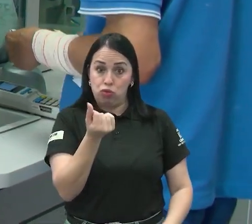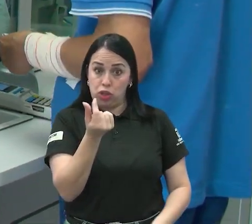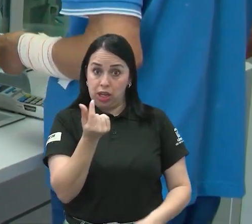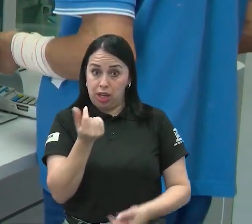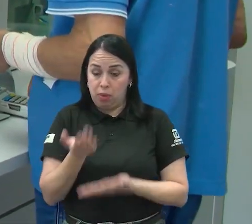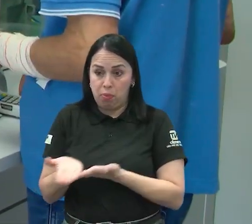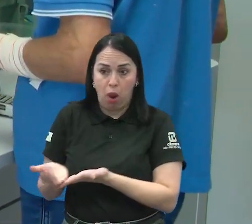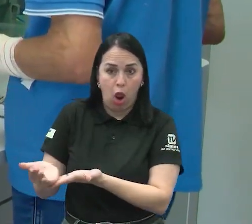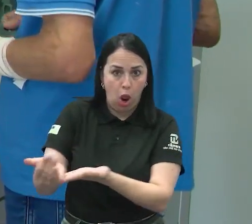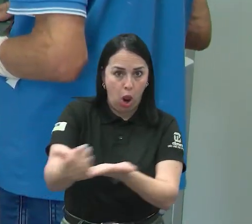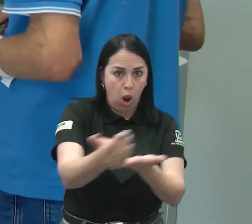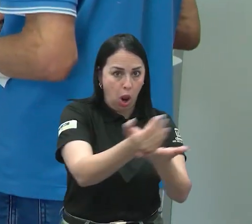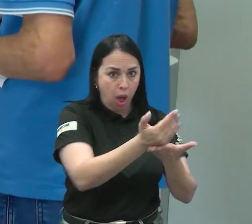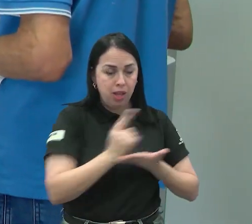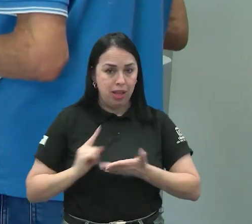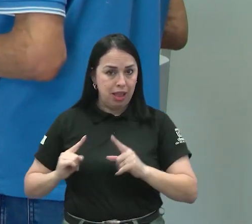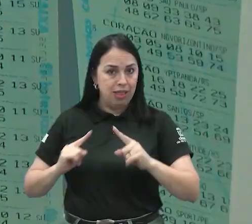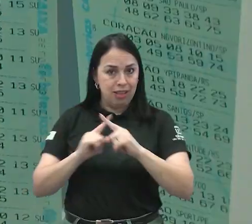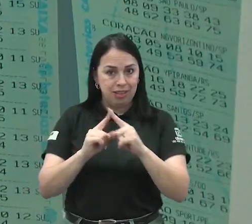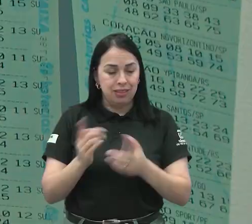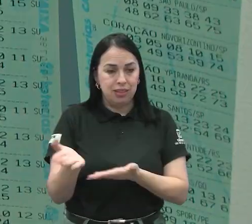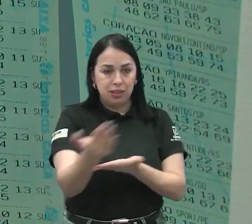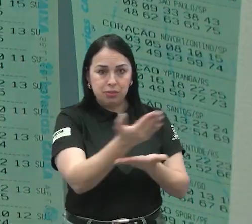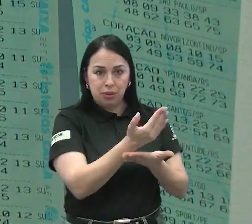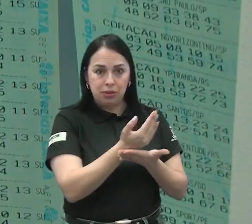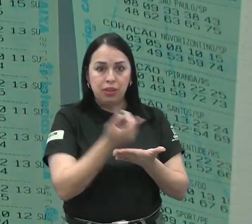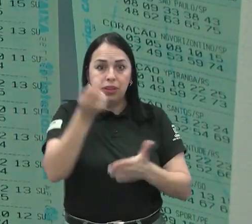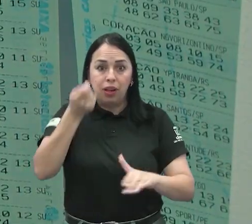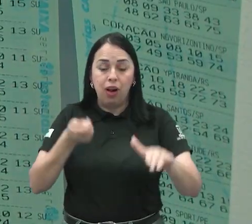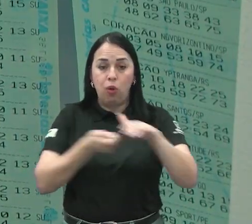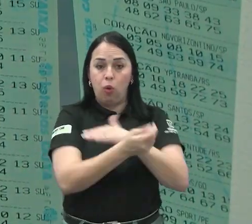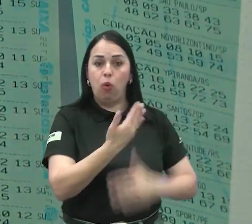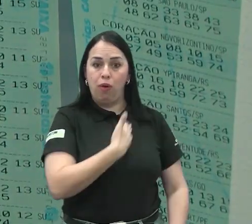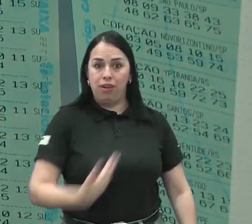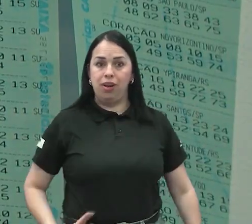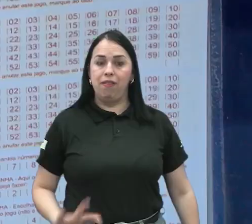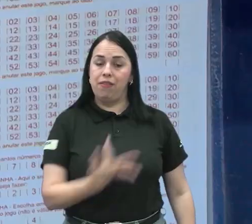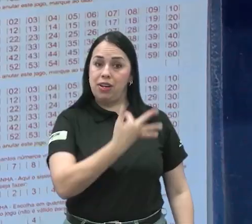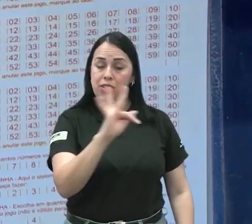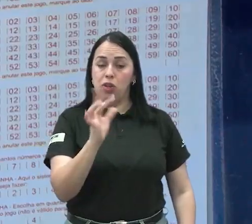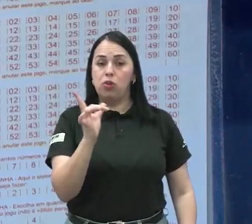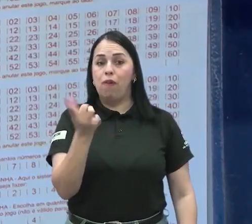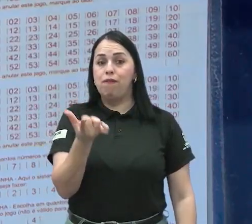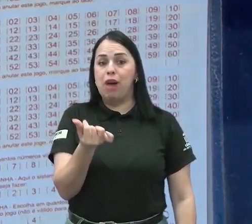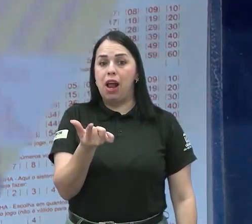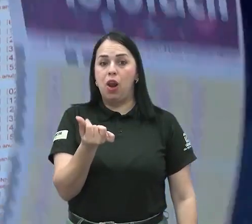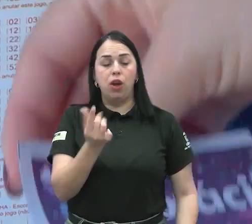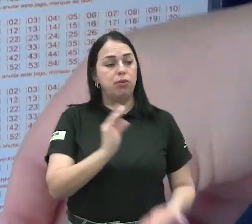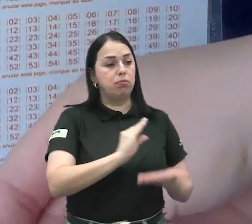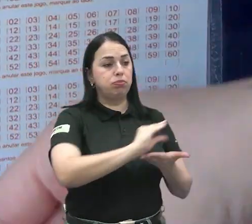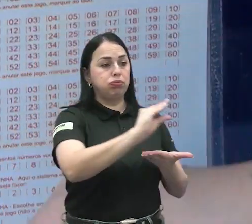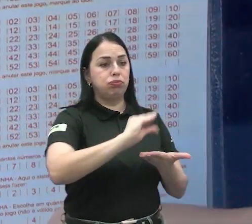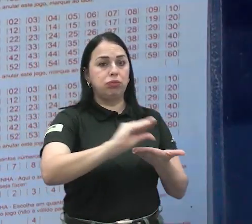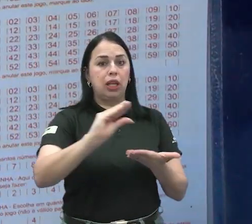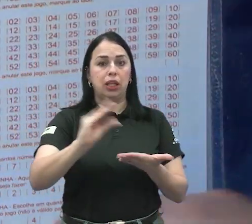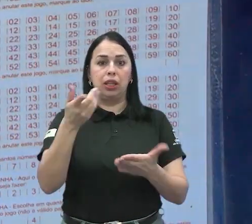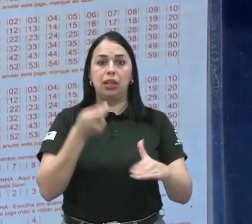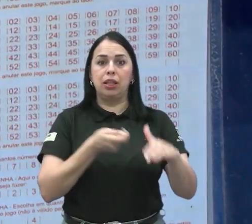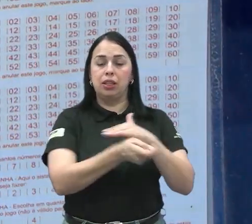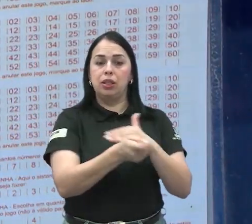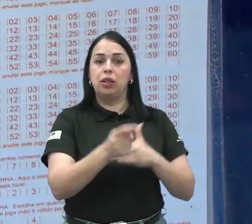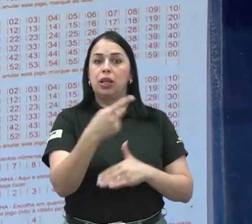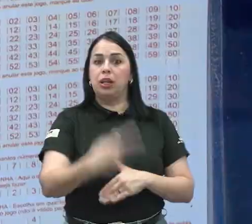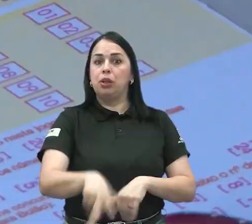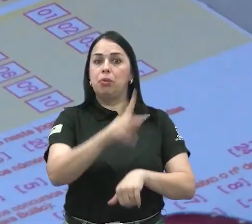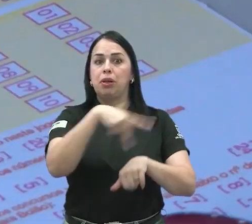arrecadação com as apostas das lotéricas são repassadas ao governo federal? Os valores são redistribuídos para